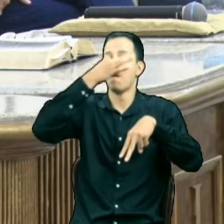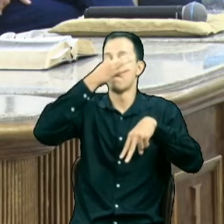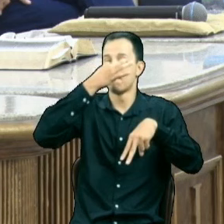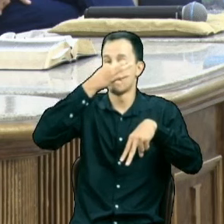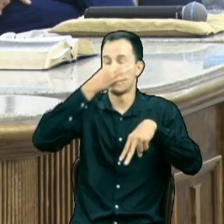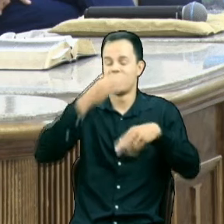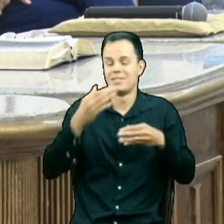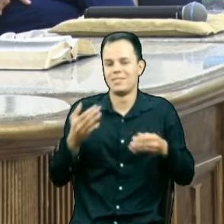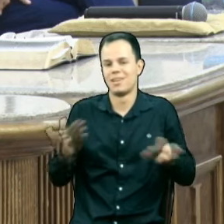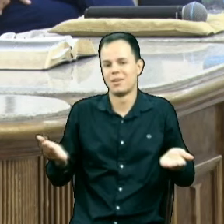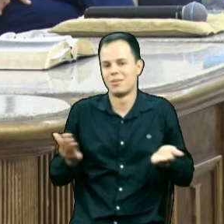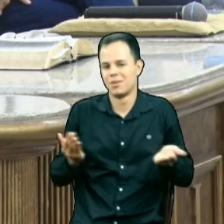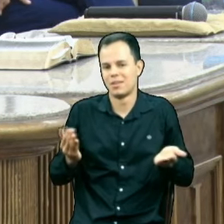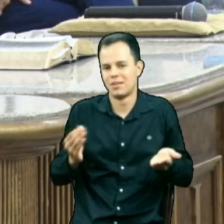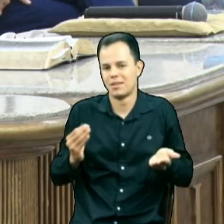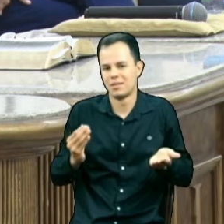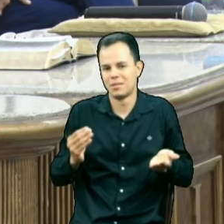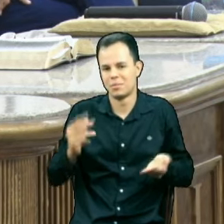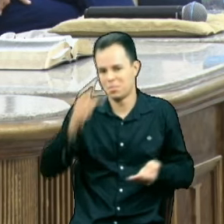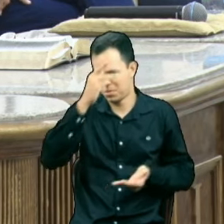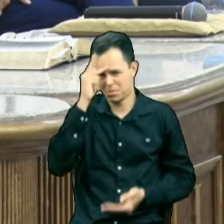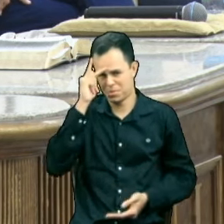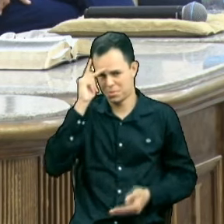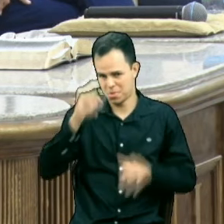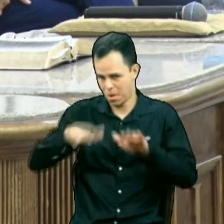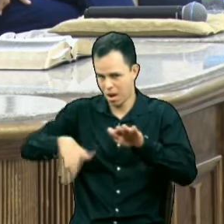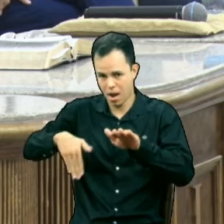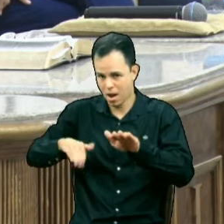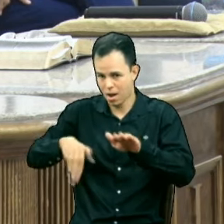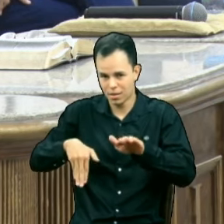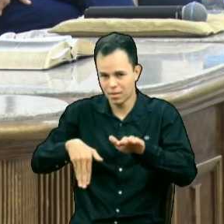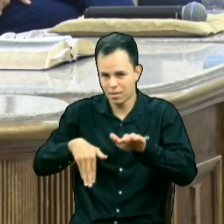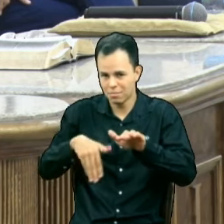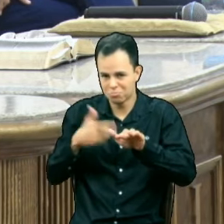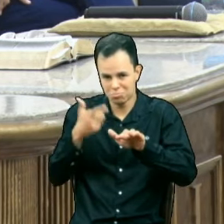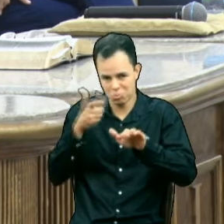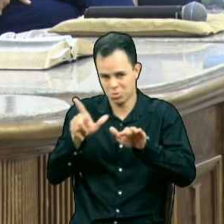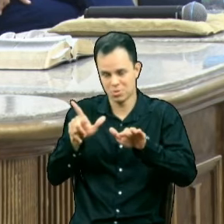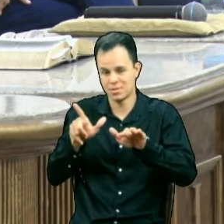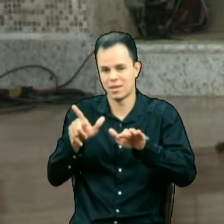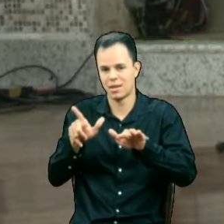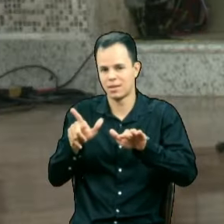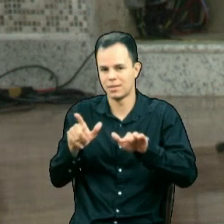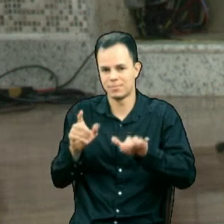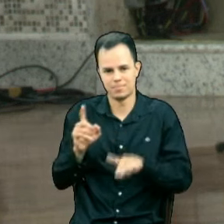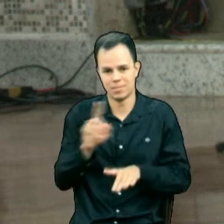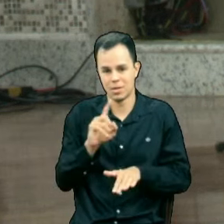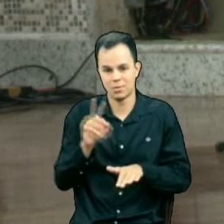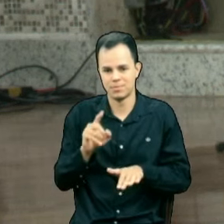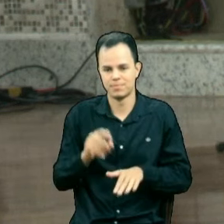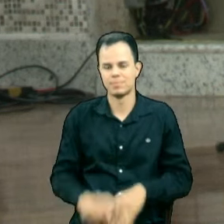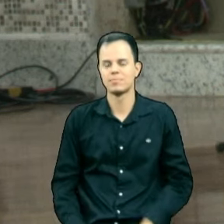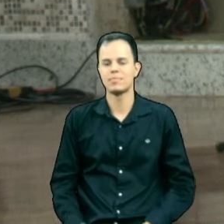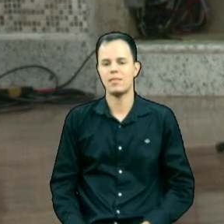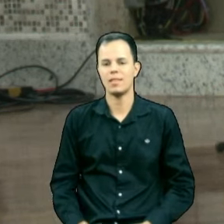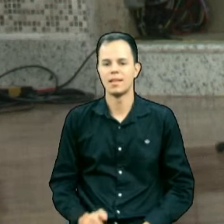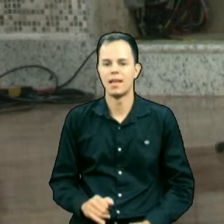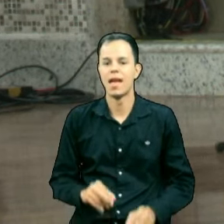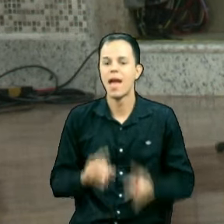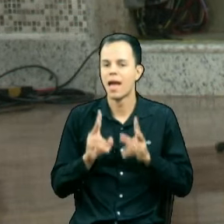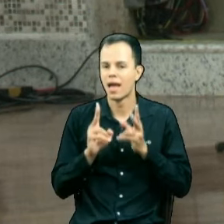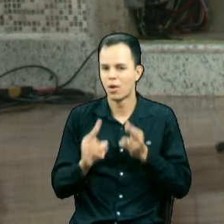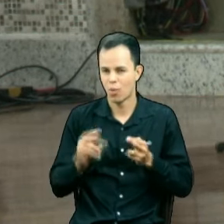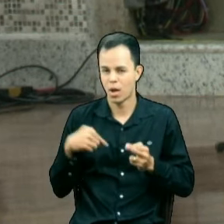nós temos que aprender a nadar nos nas águas do espírito e no podemos é ser-se